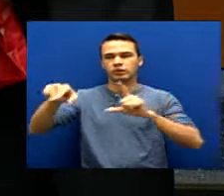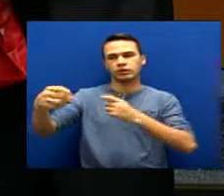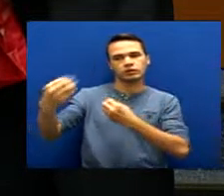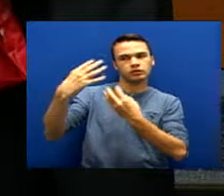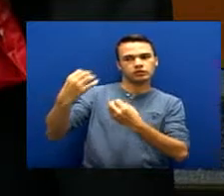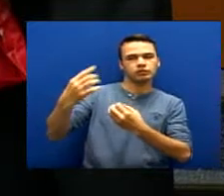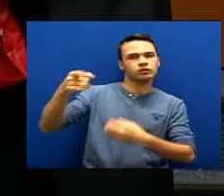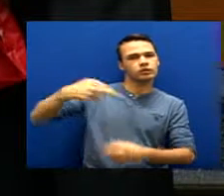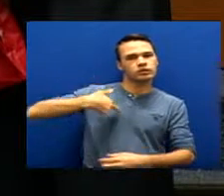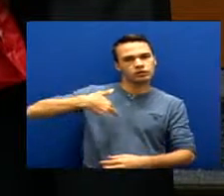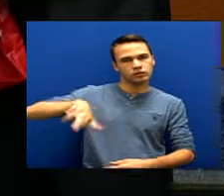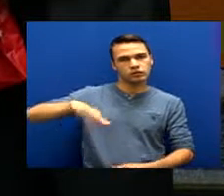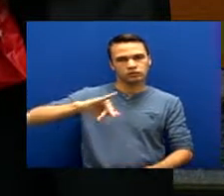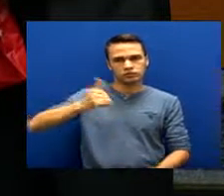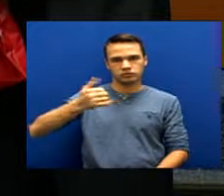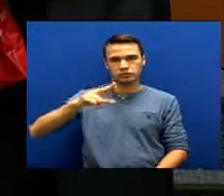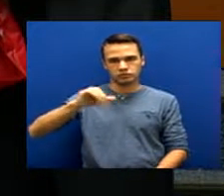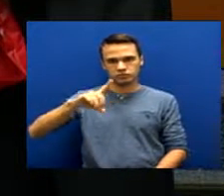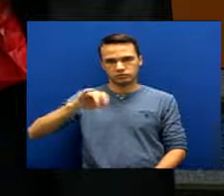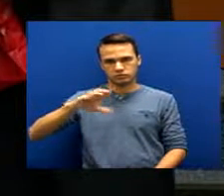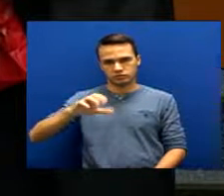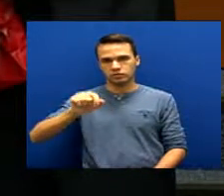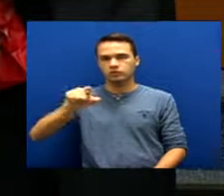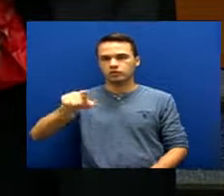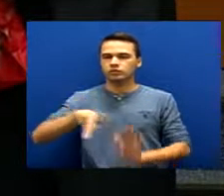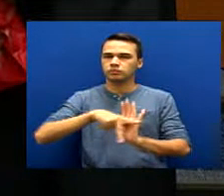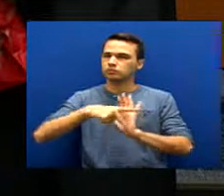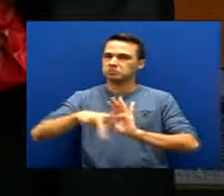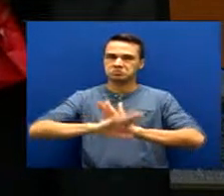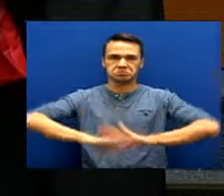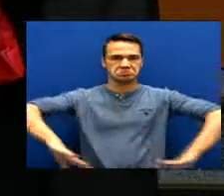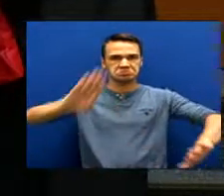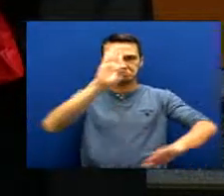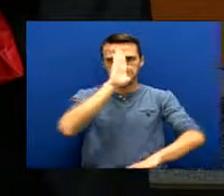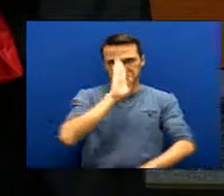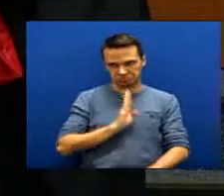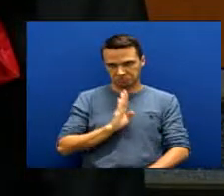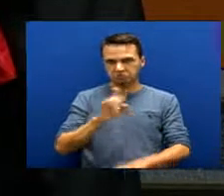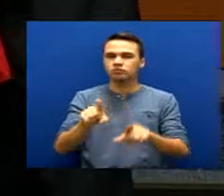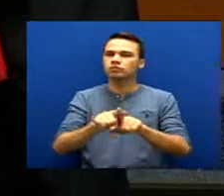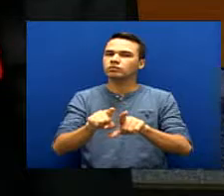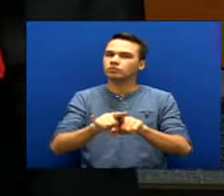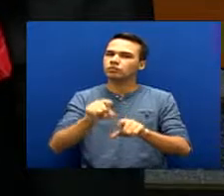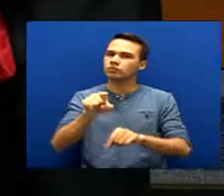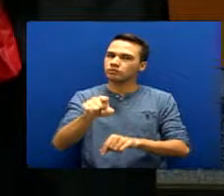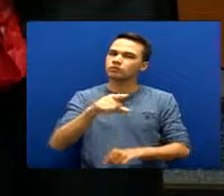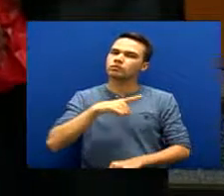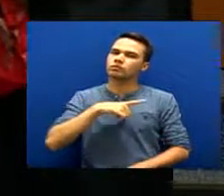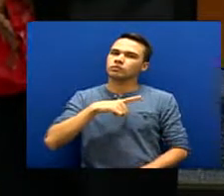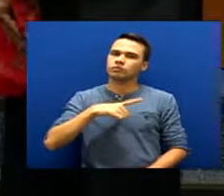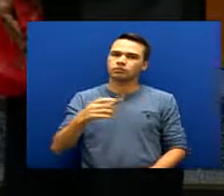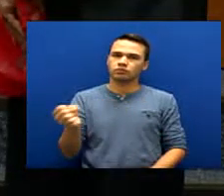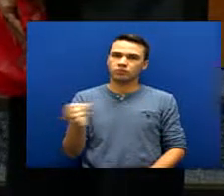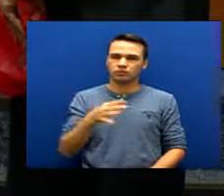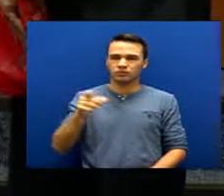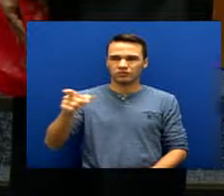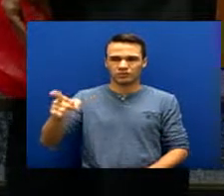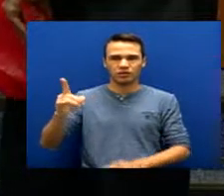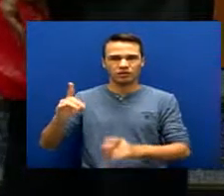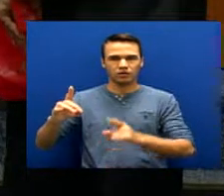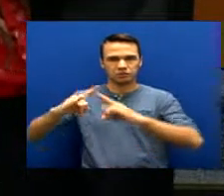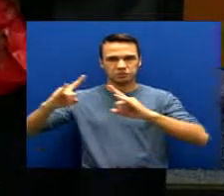Né? Nós temos que chegar na vida dessa criança antes da marginalidade, antes da